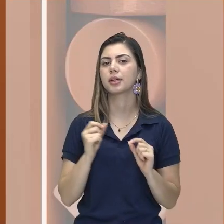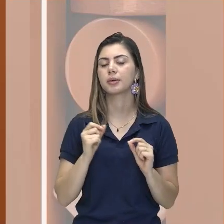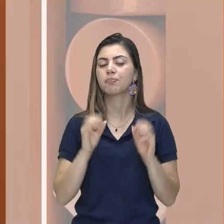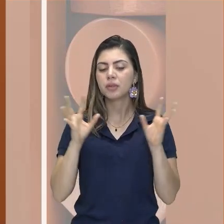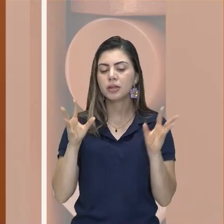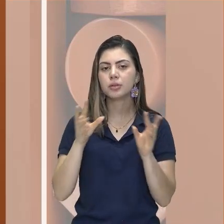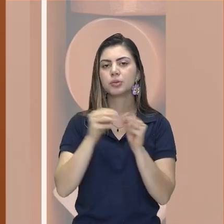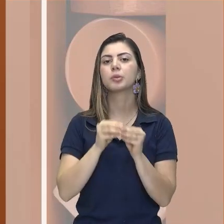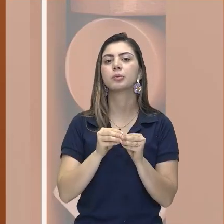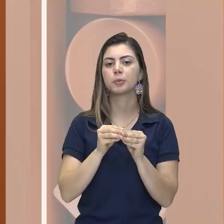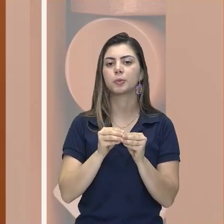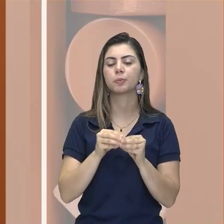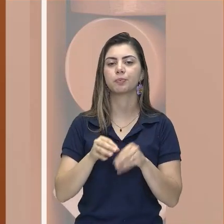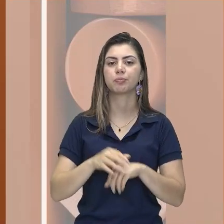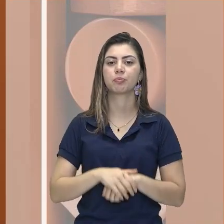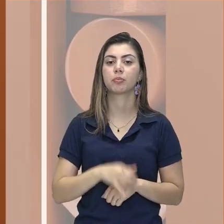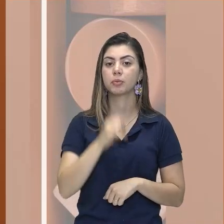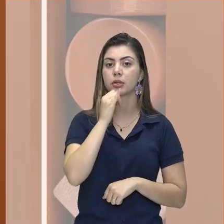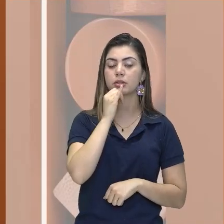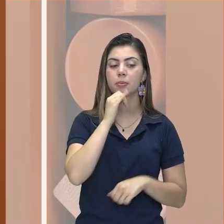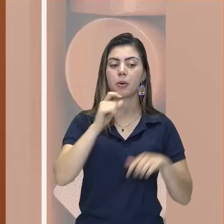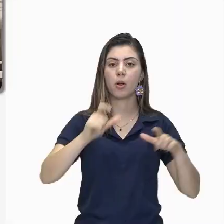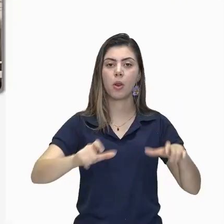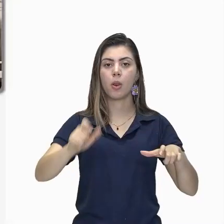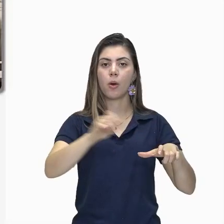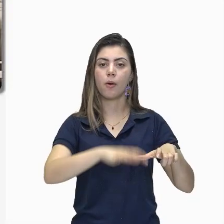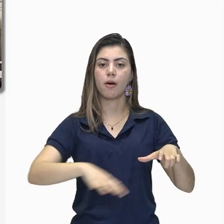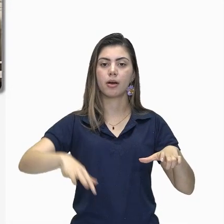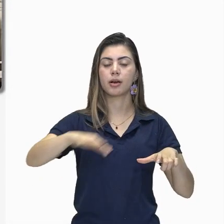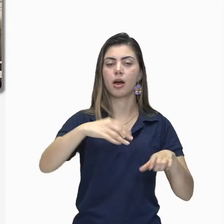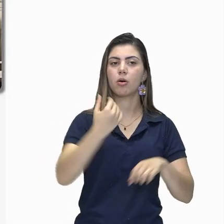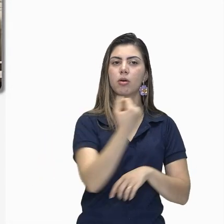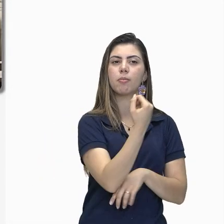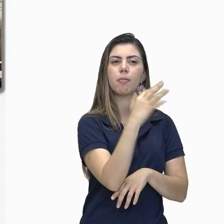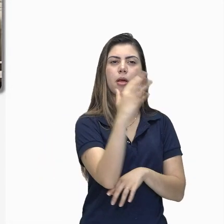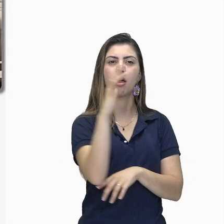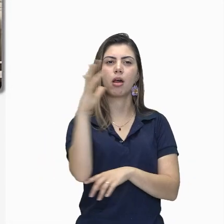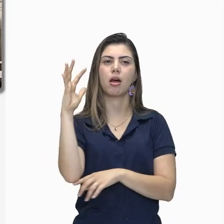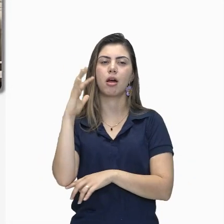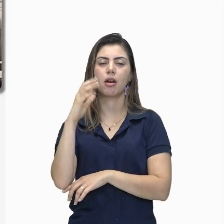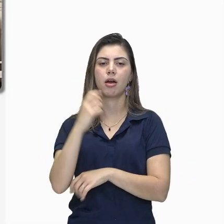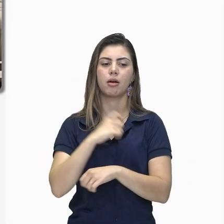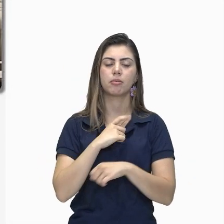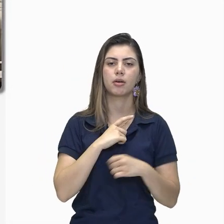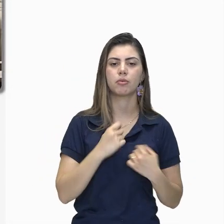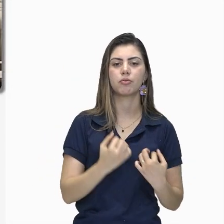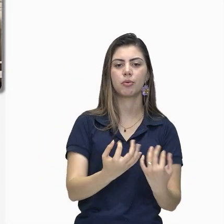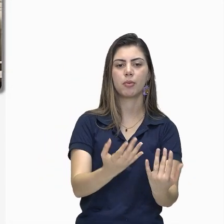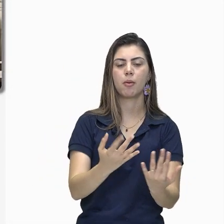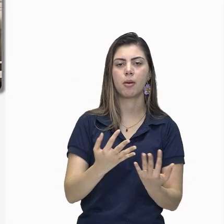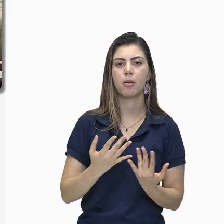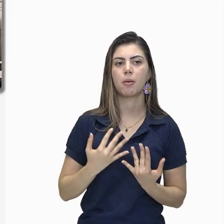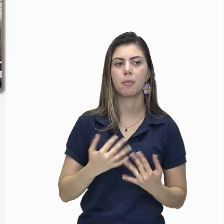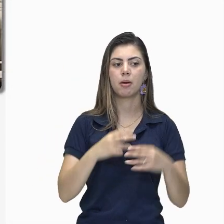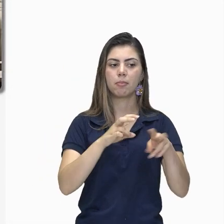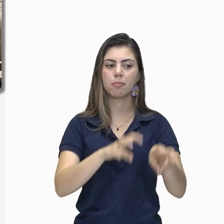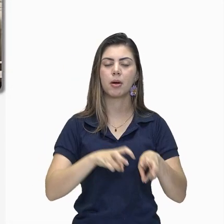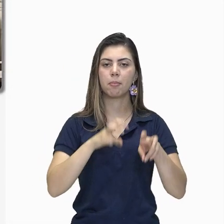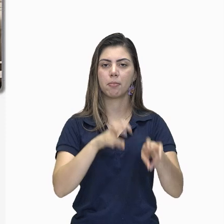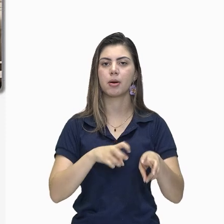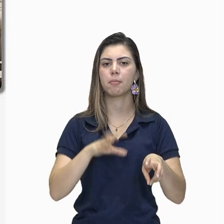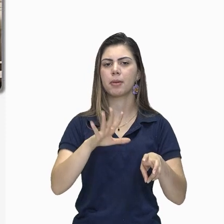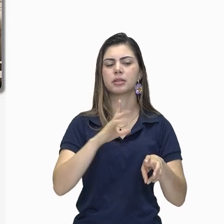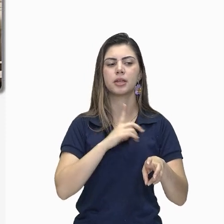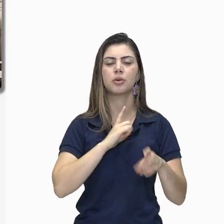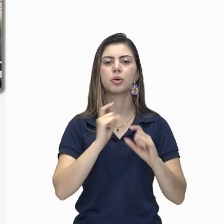transformação de regiões naturais e regiões agrícolas em